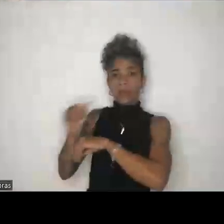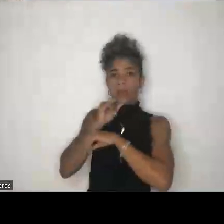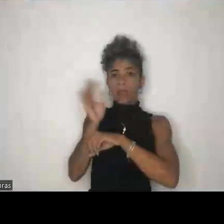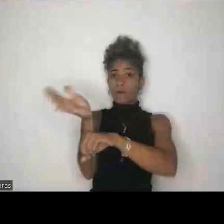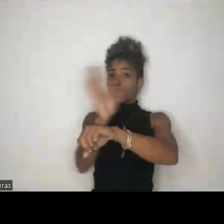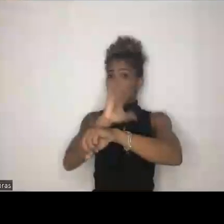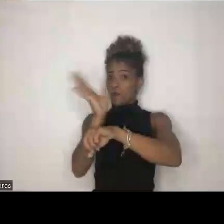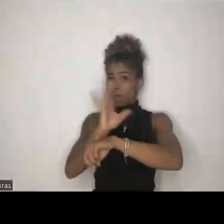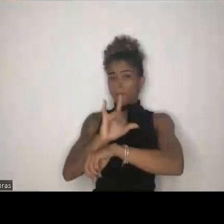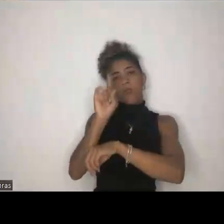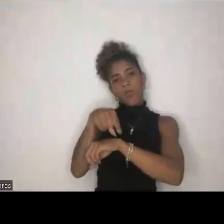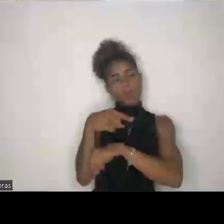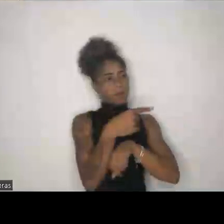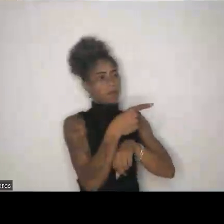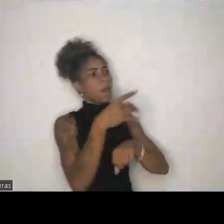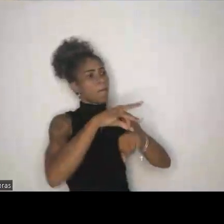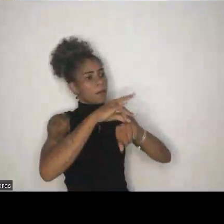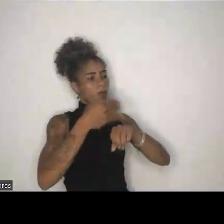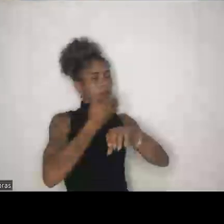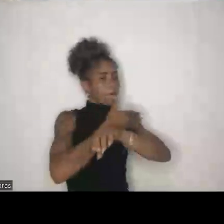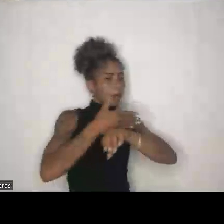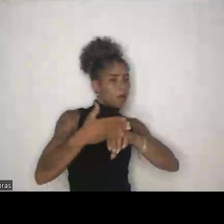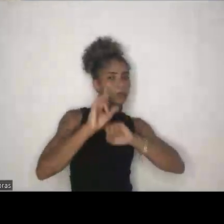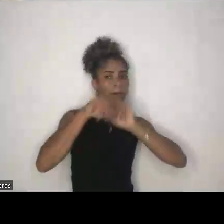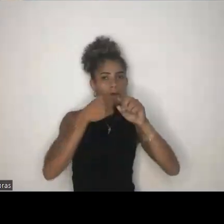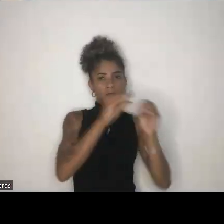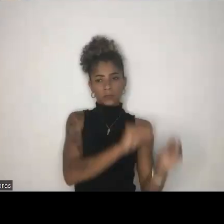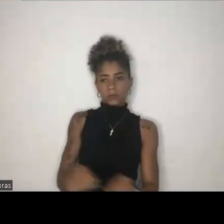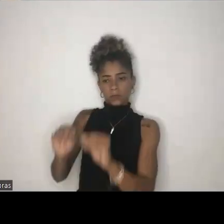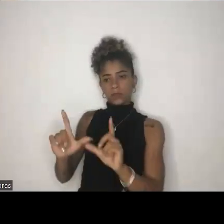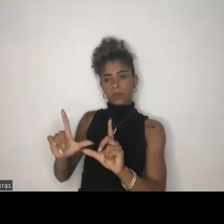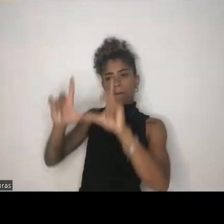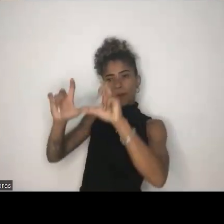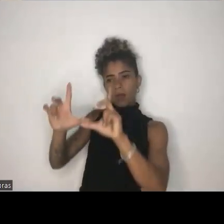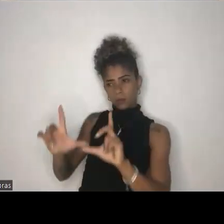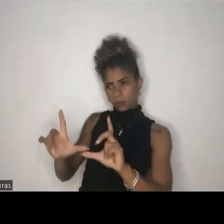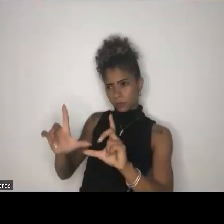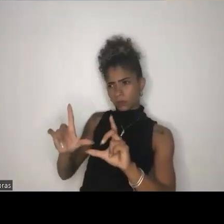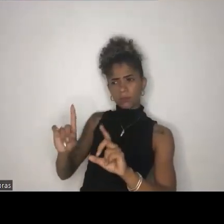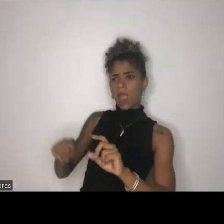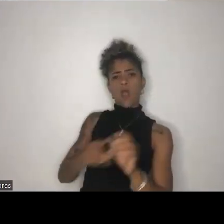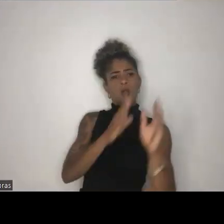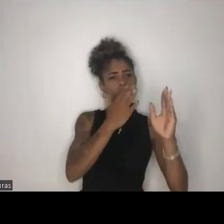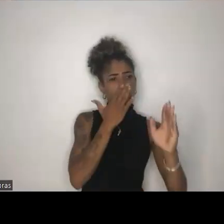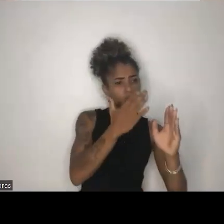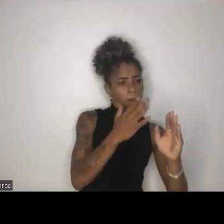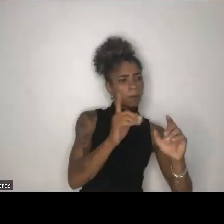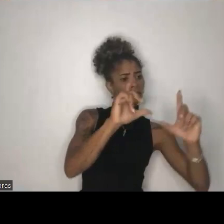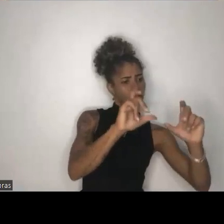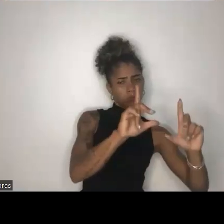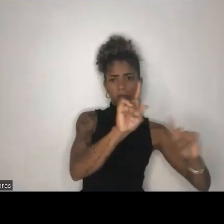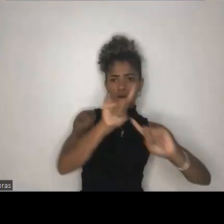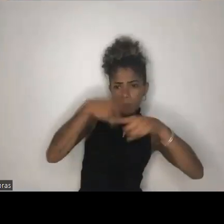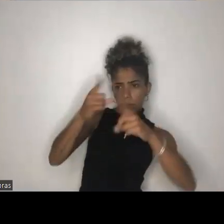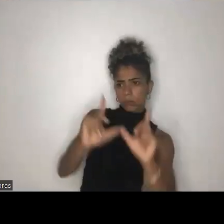preto e branco com uma pentax depois eu passei para Canon e eu nunca me conside tivesse um fotógrafo Mas eu sempre tive